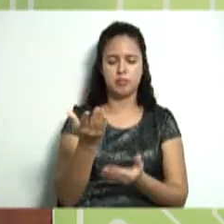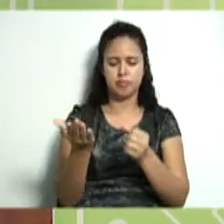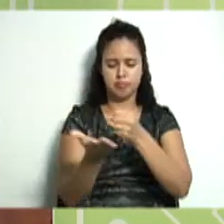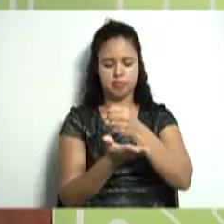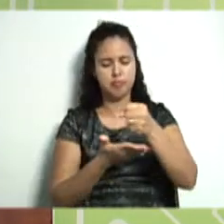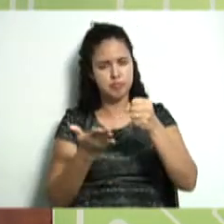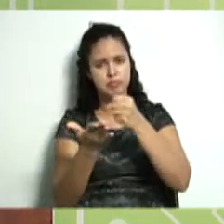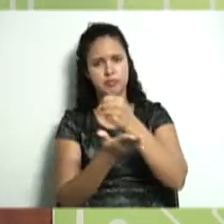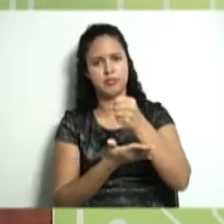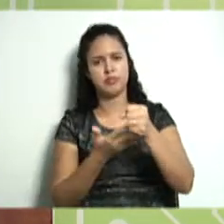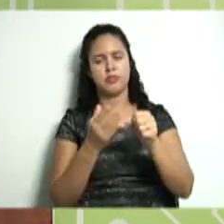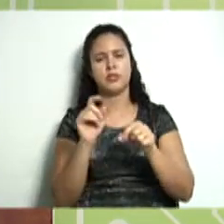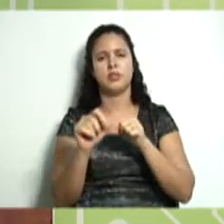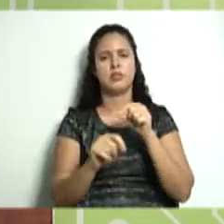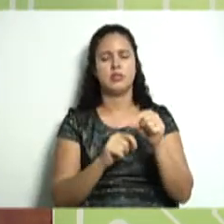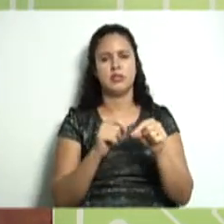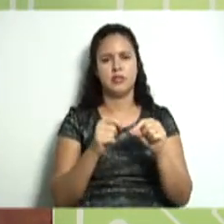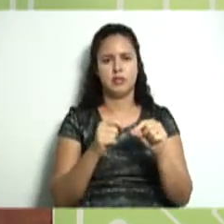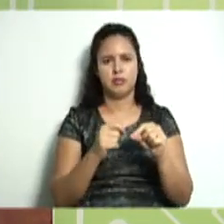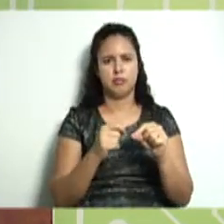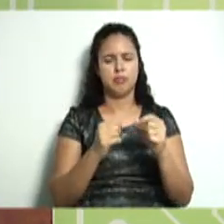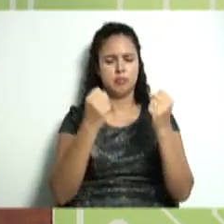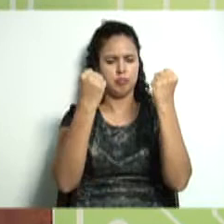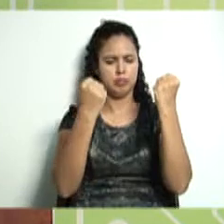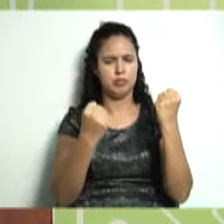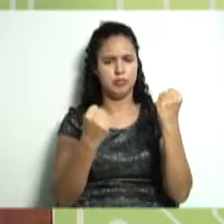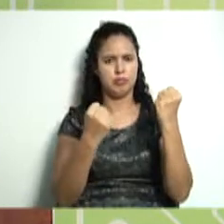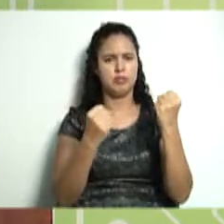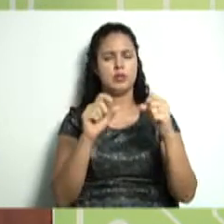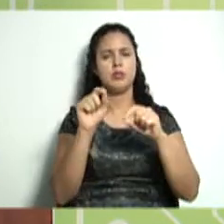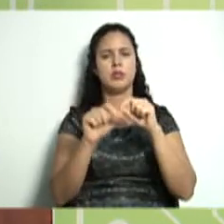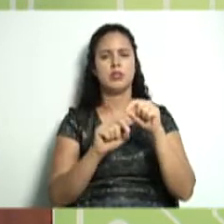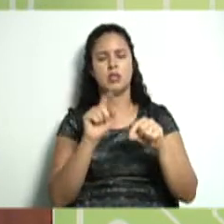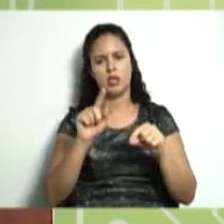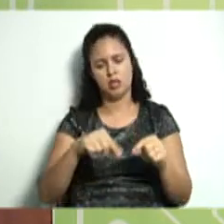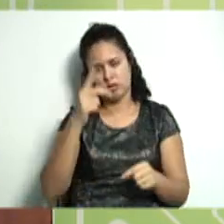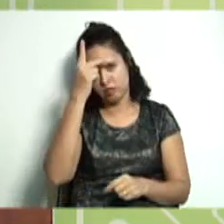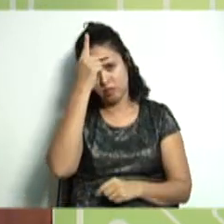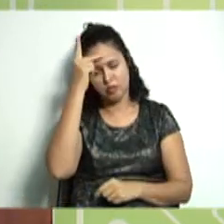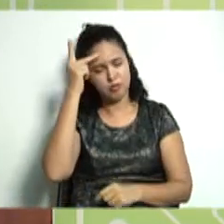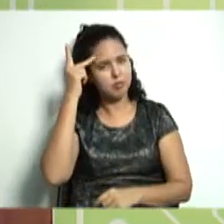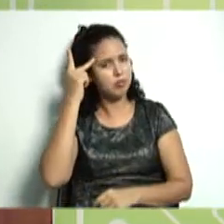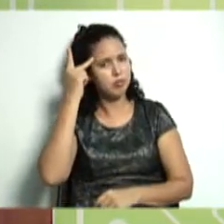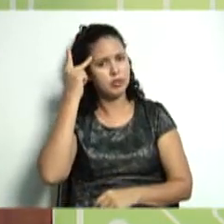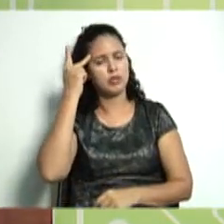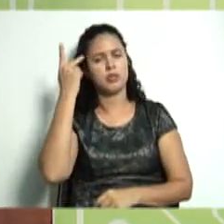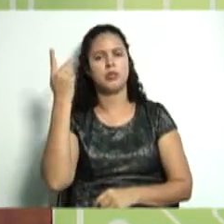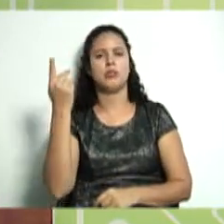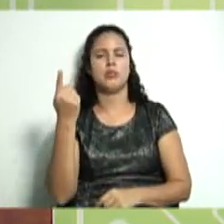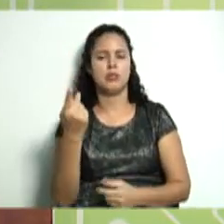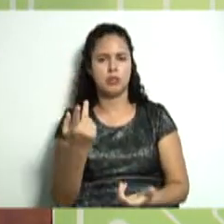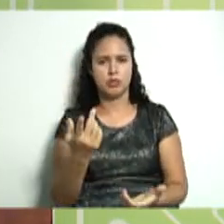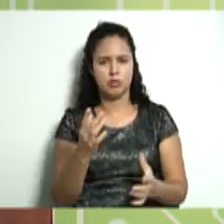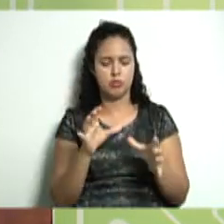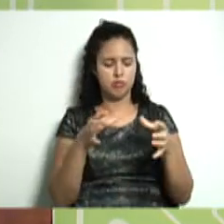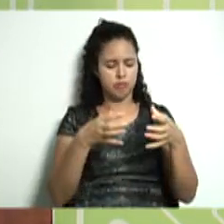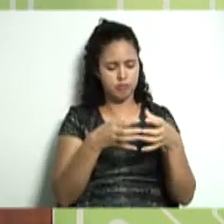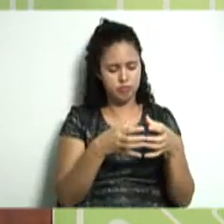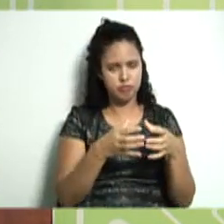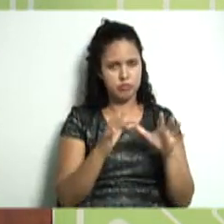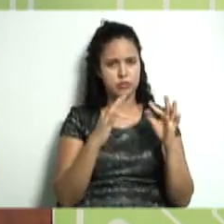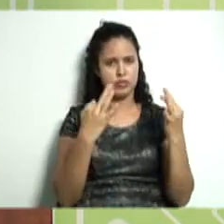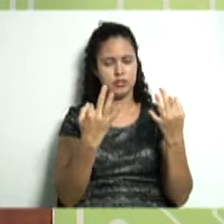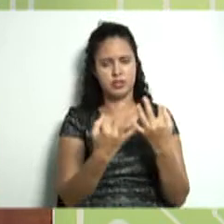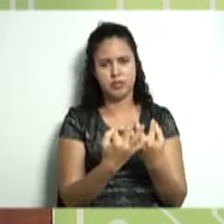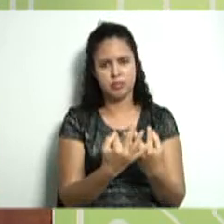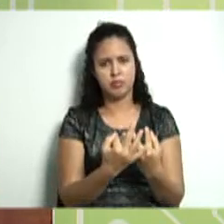baseada ou ela está alicerçada, a base dela são pessoas, são renda para pessoas,